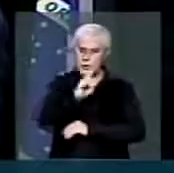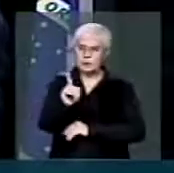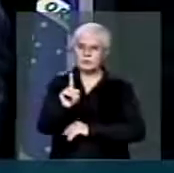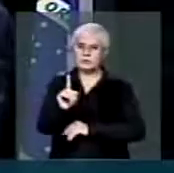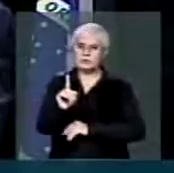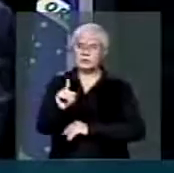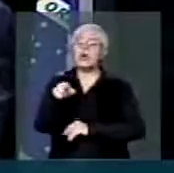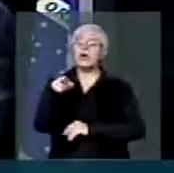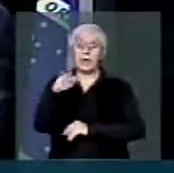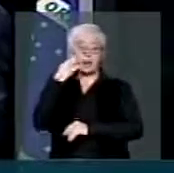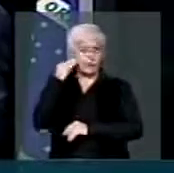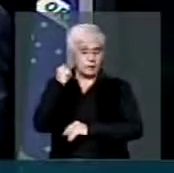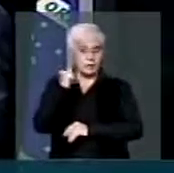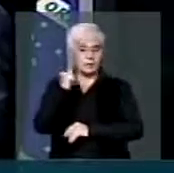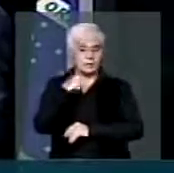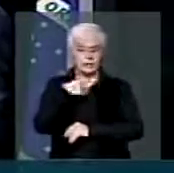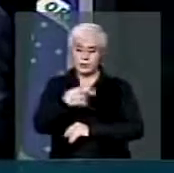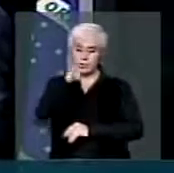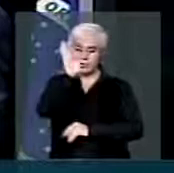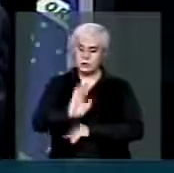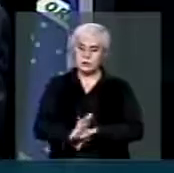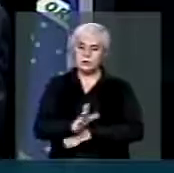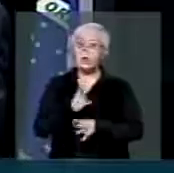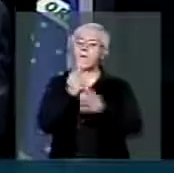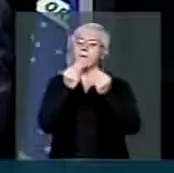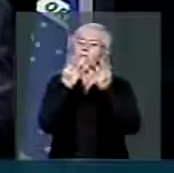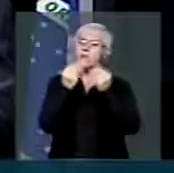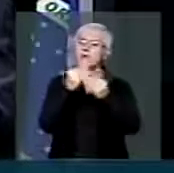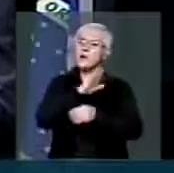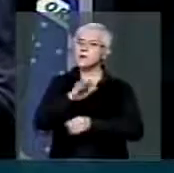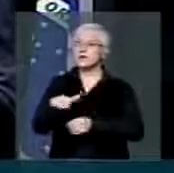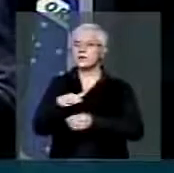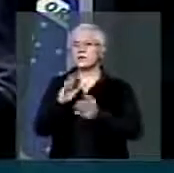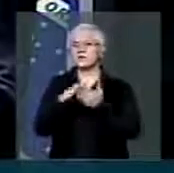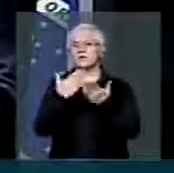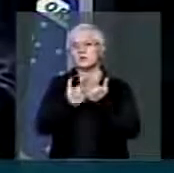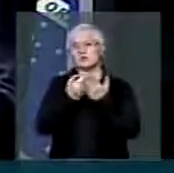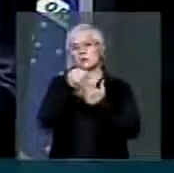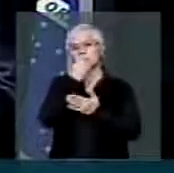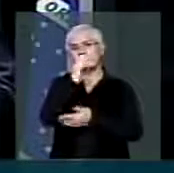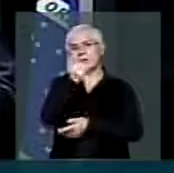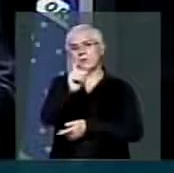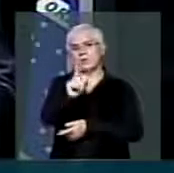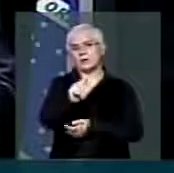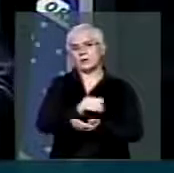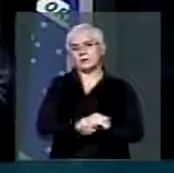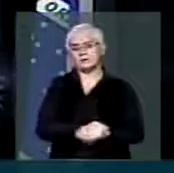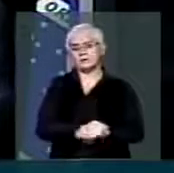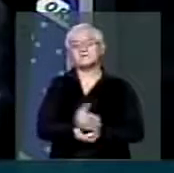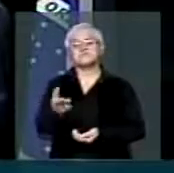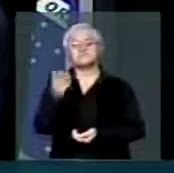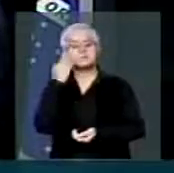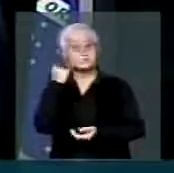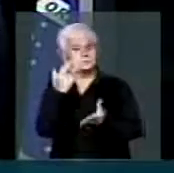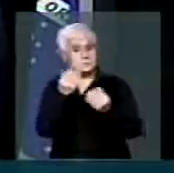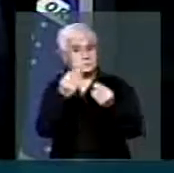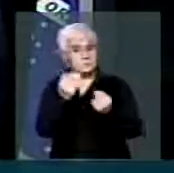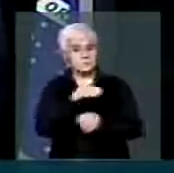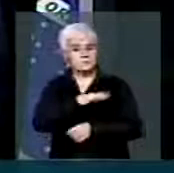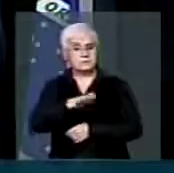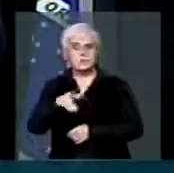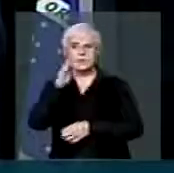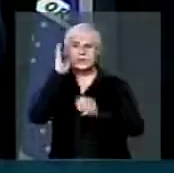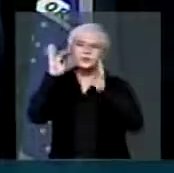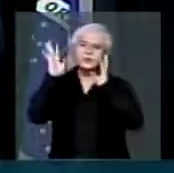no Brasil que não tem escola de qualidade. Ela sabe que tem muita criança que sonha em ser jogador